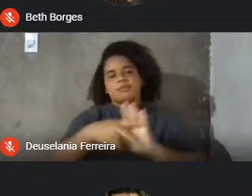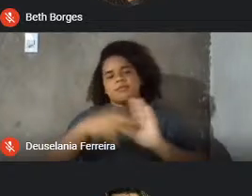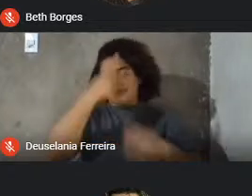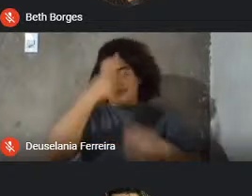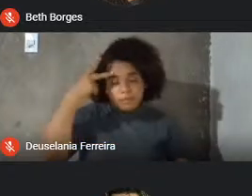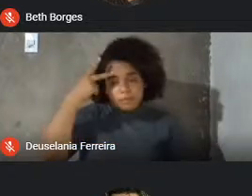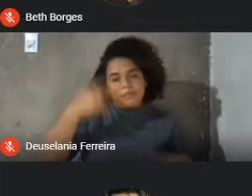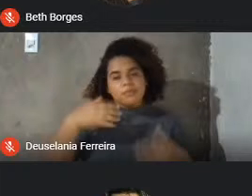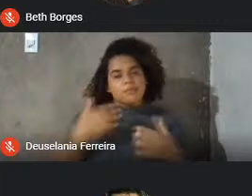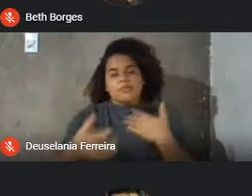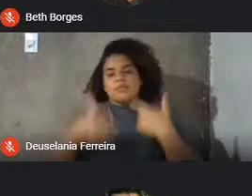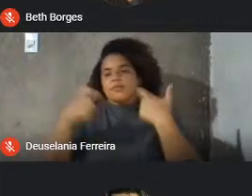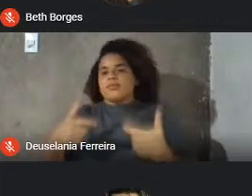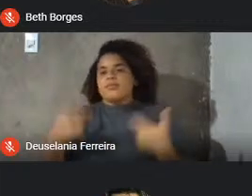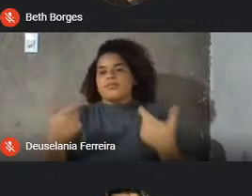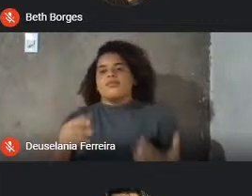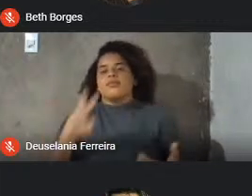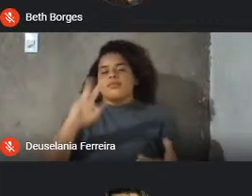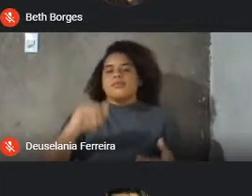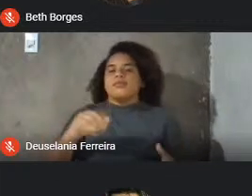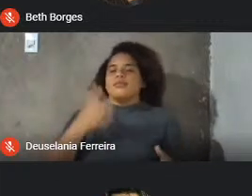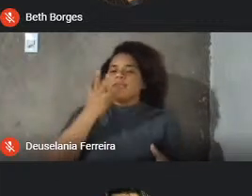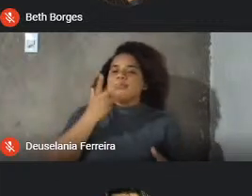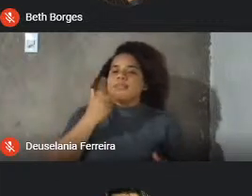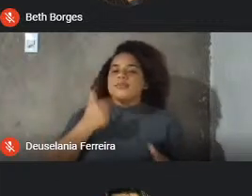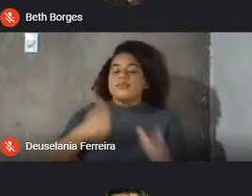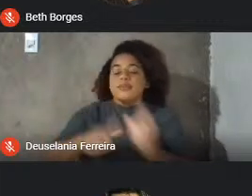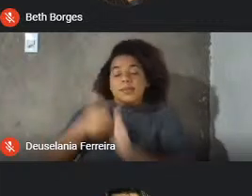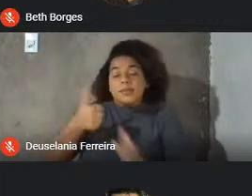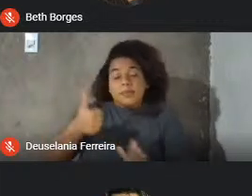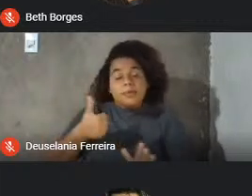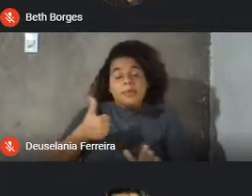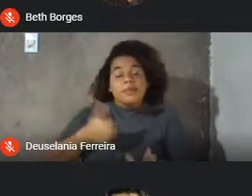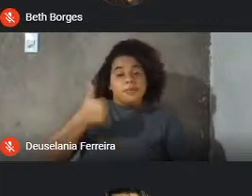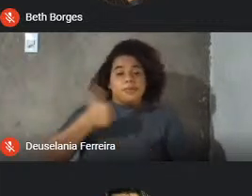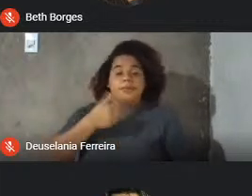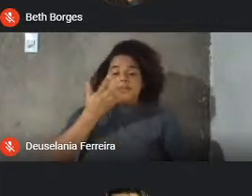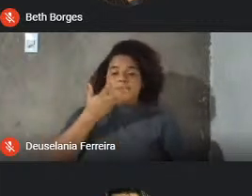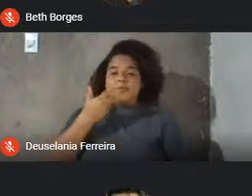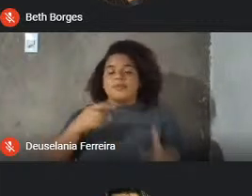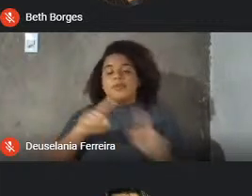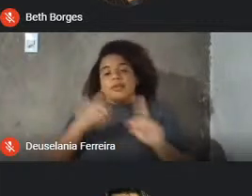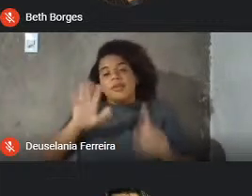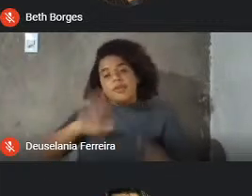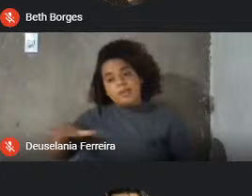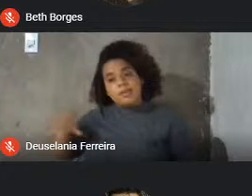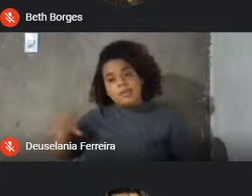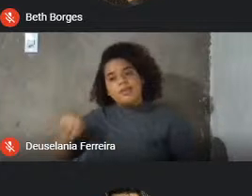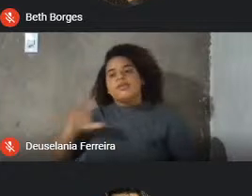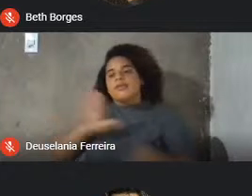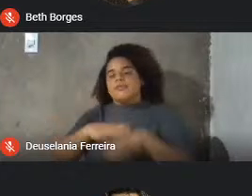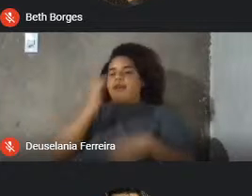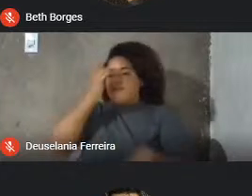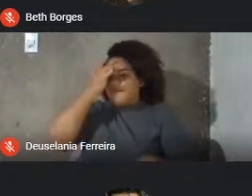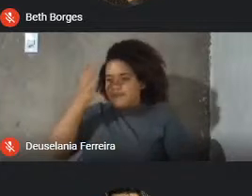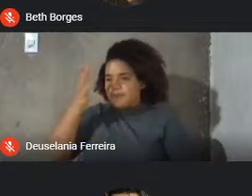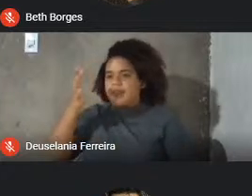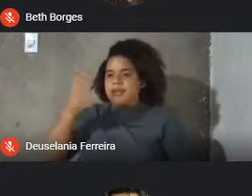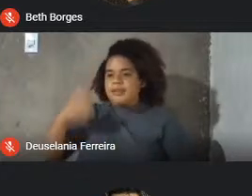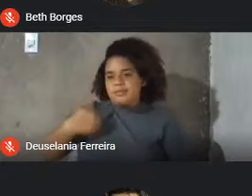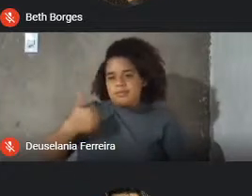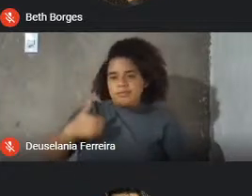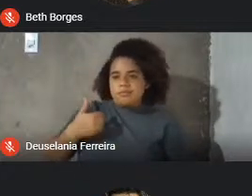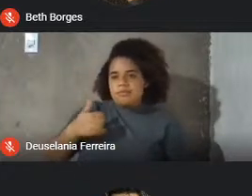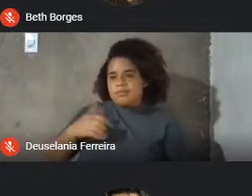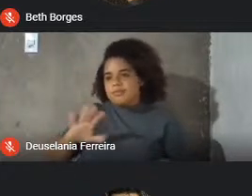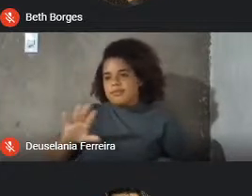vai lá na primeira infância. Claro que na criança, né, isso se torna mais fácil, mais rápido, porque